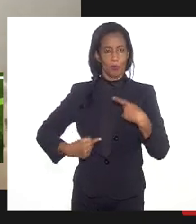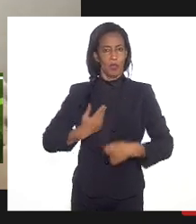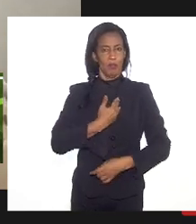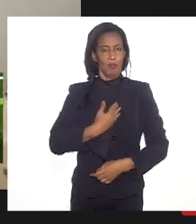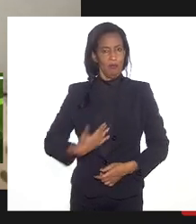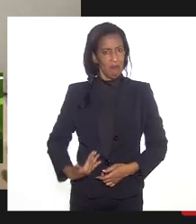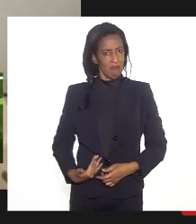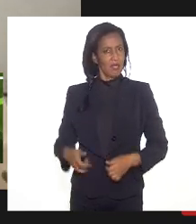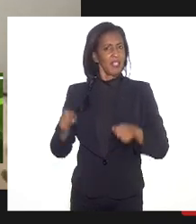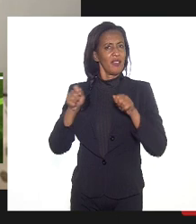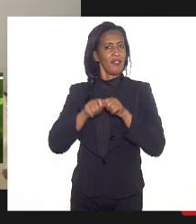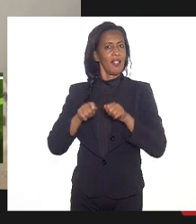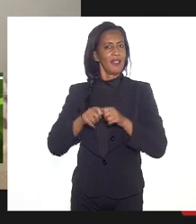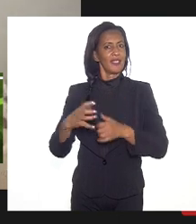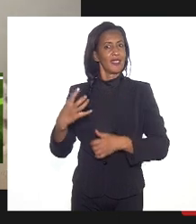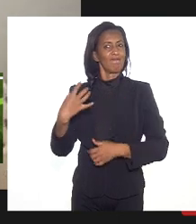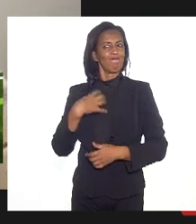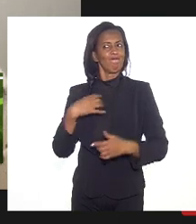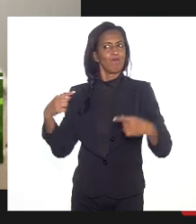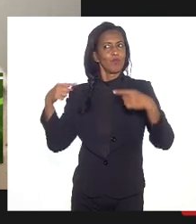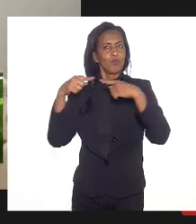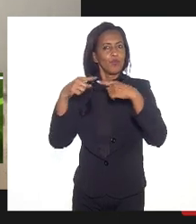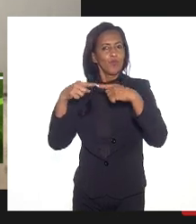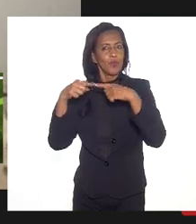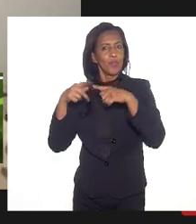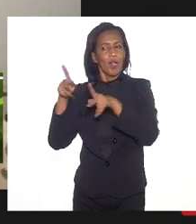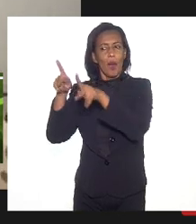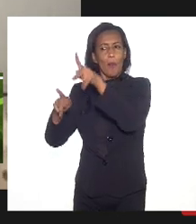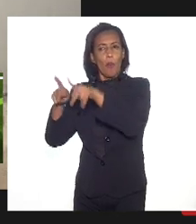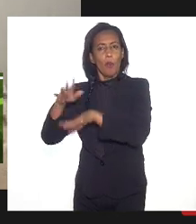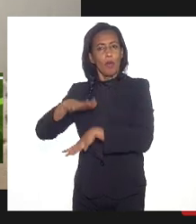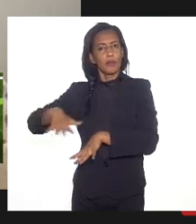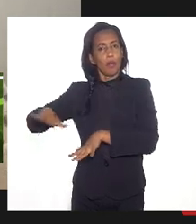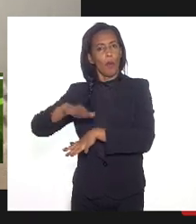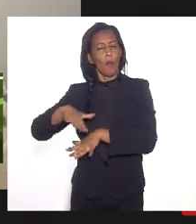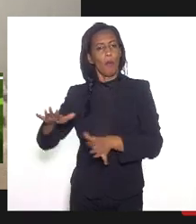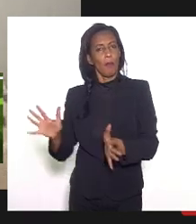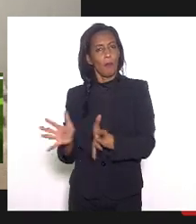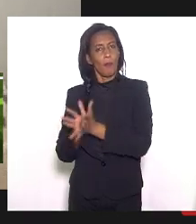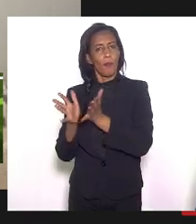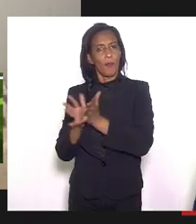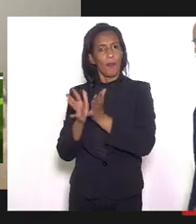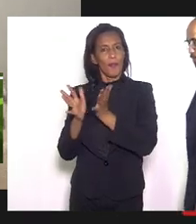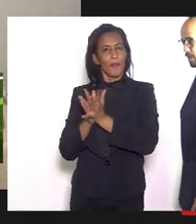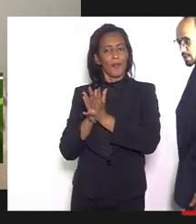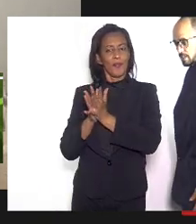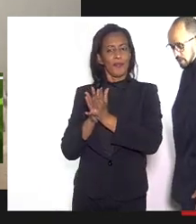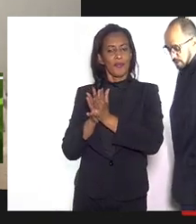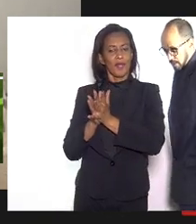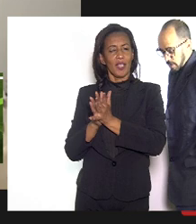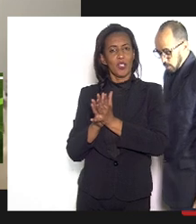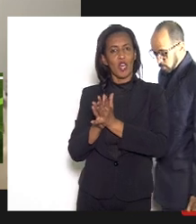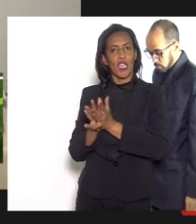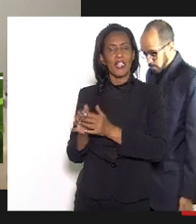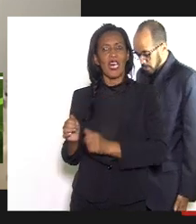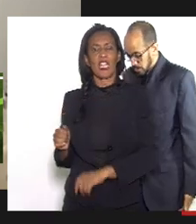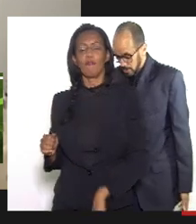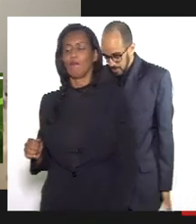faça sentido para a população quilombola. Então, vamos ouvir agora,